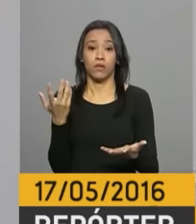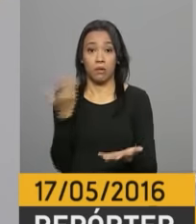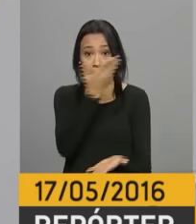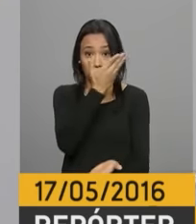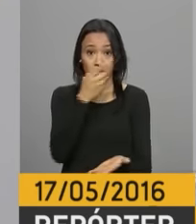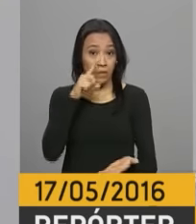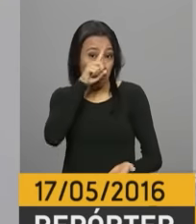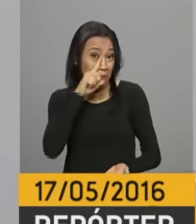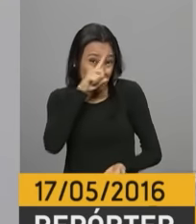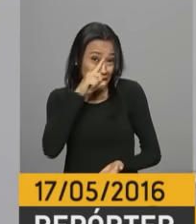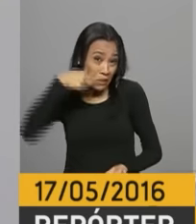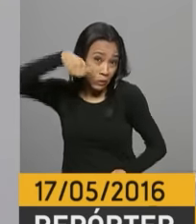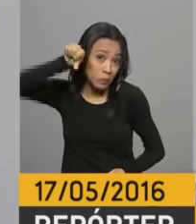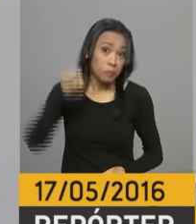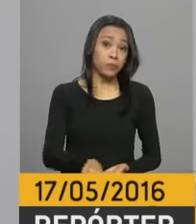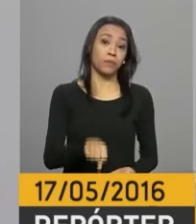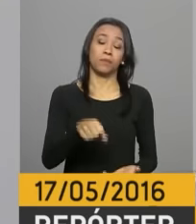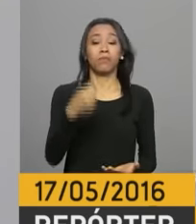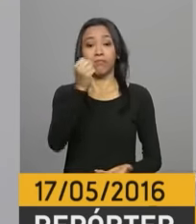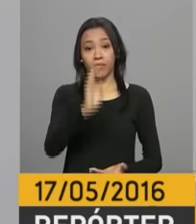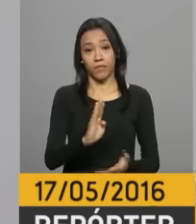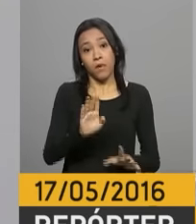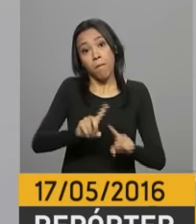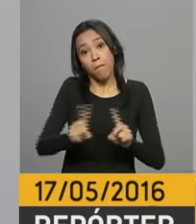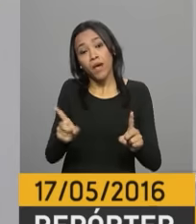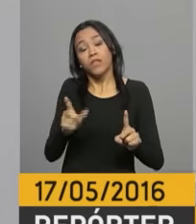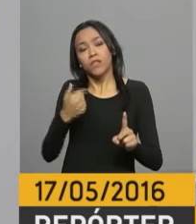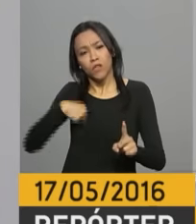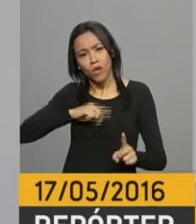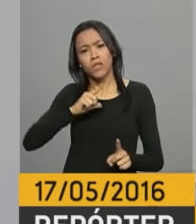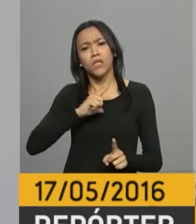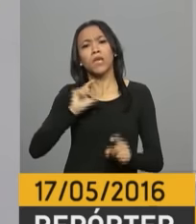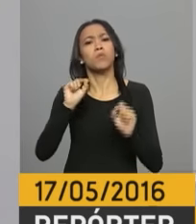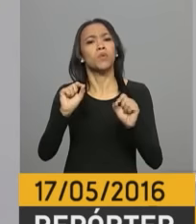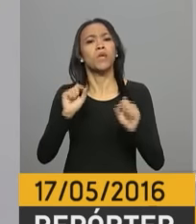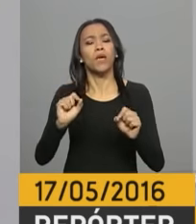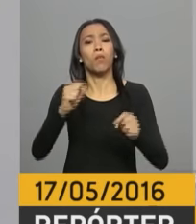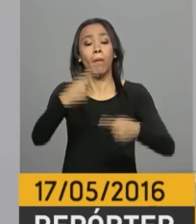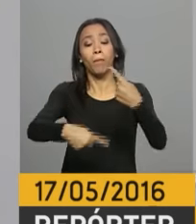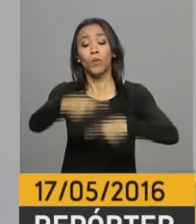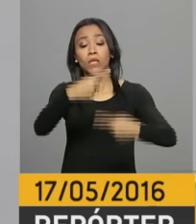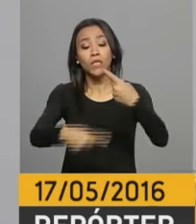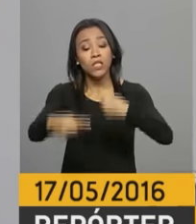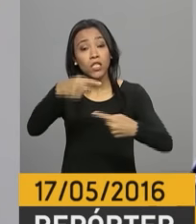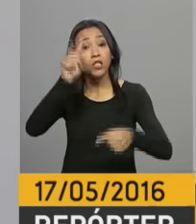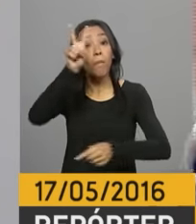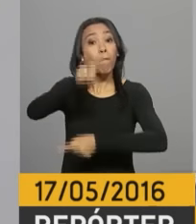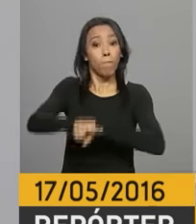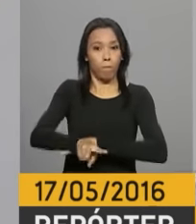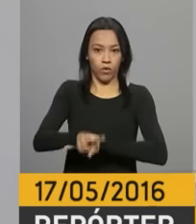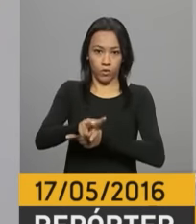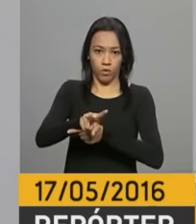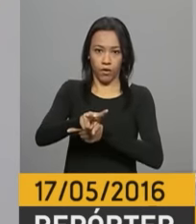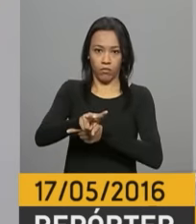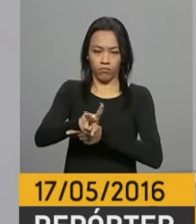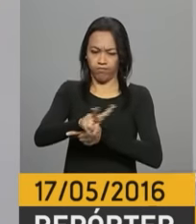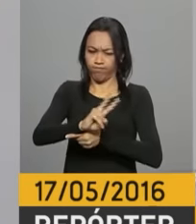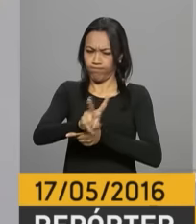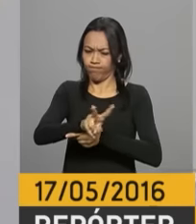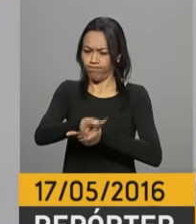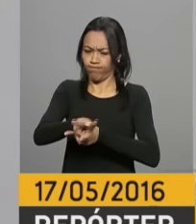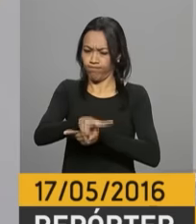nós temos é uma política de monitoração constante. É isso.